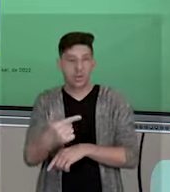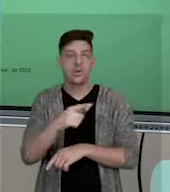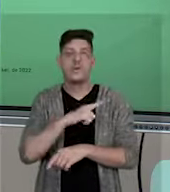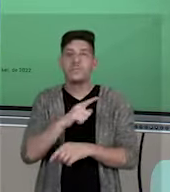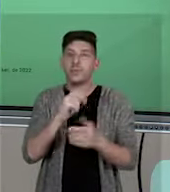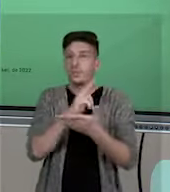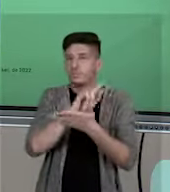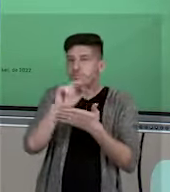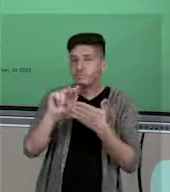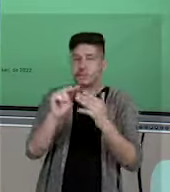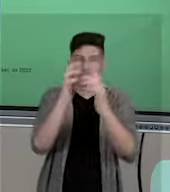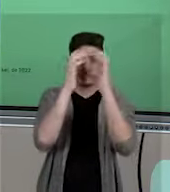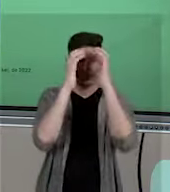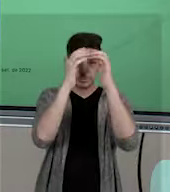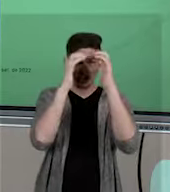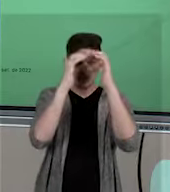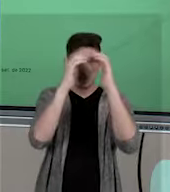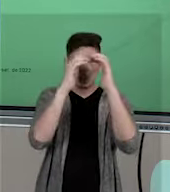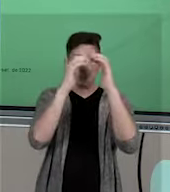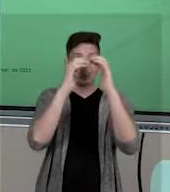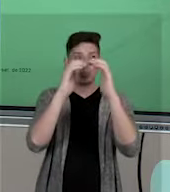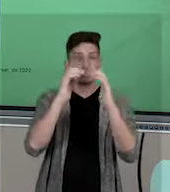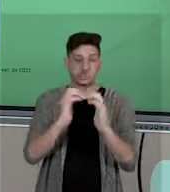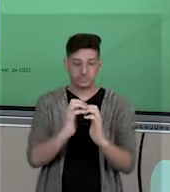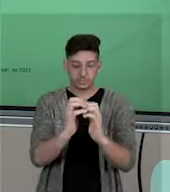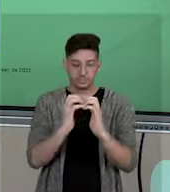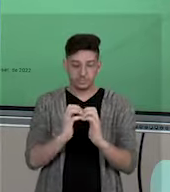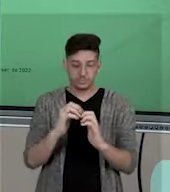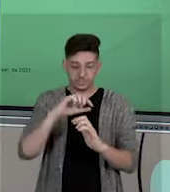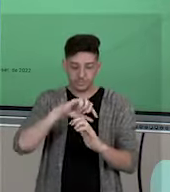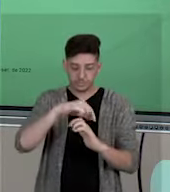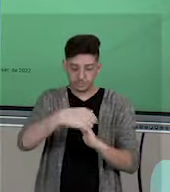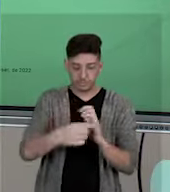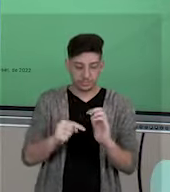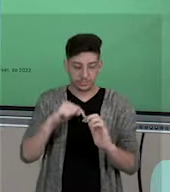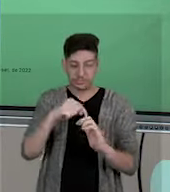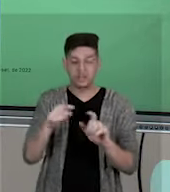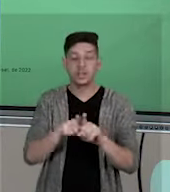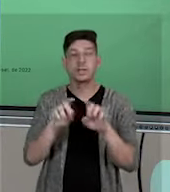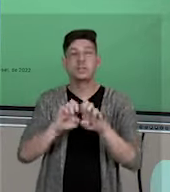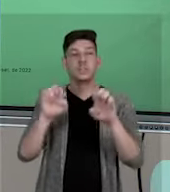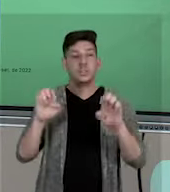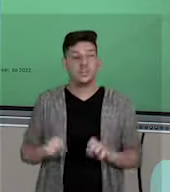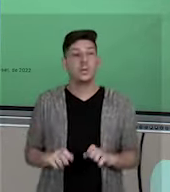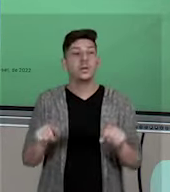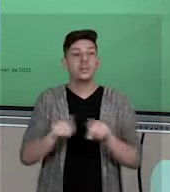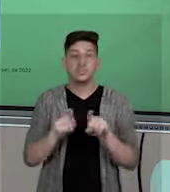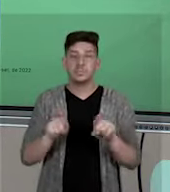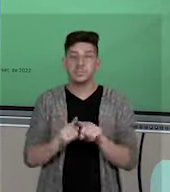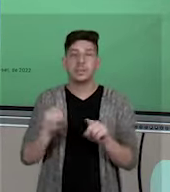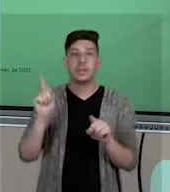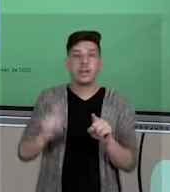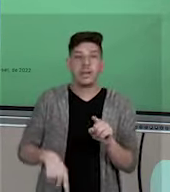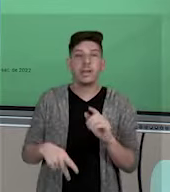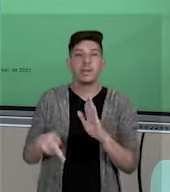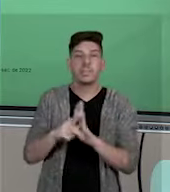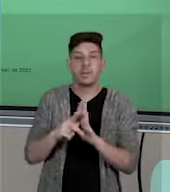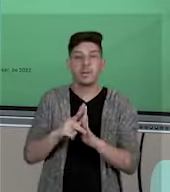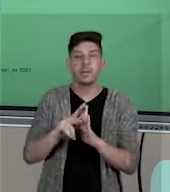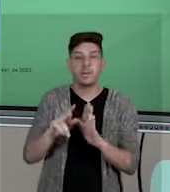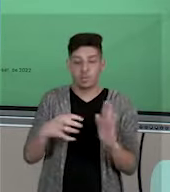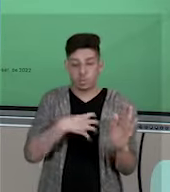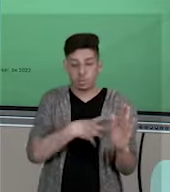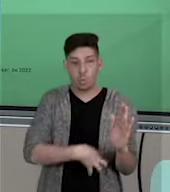né? A região do nosso encéfalo, o cérebro e as outras estruturas contidas ali, ele é também uma parte, né, um órgão do nosso corpo